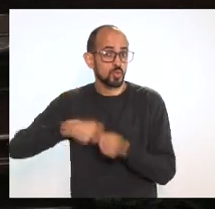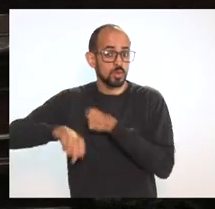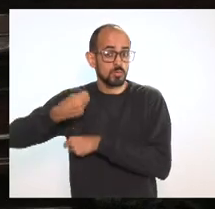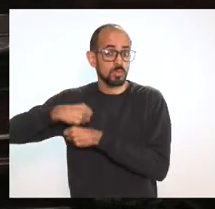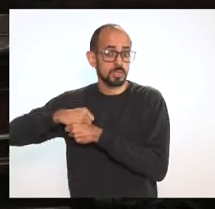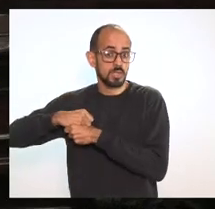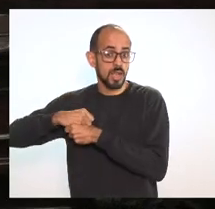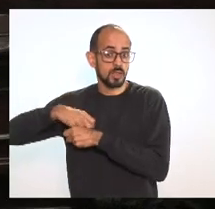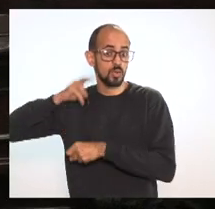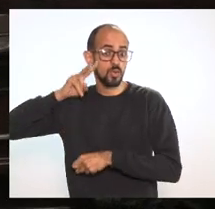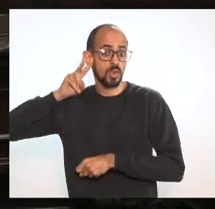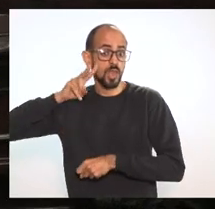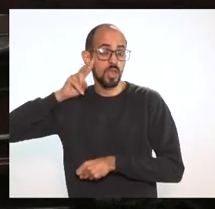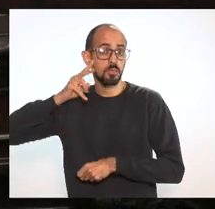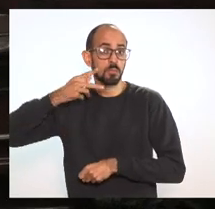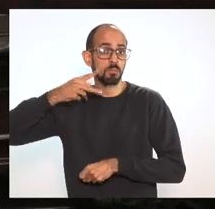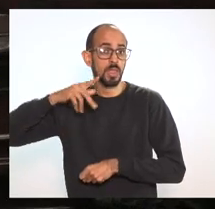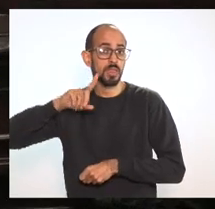um PDL,